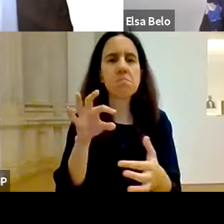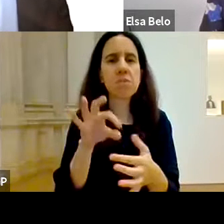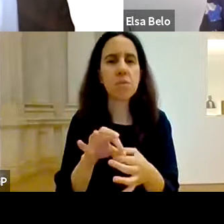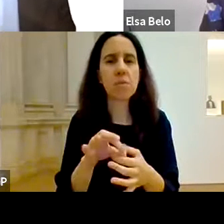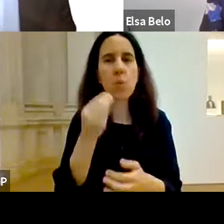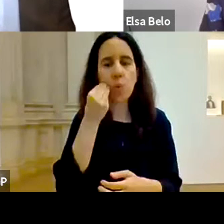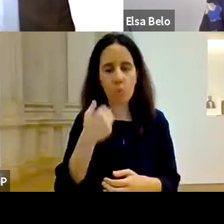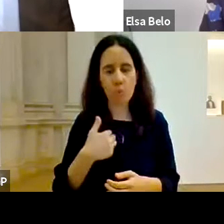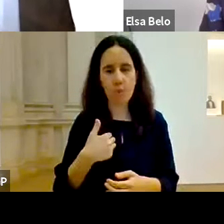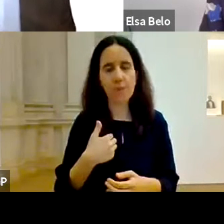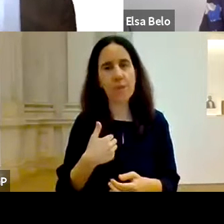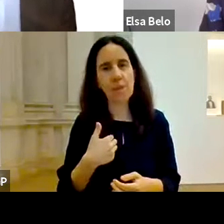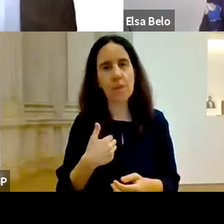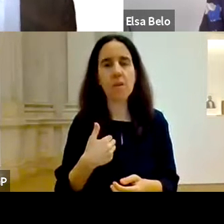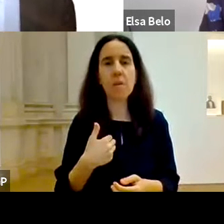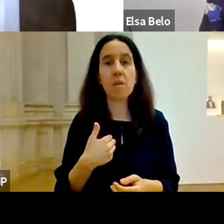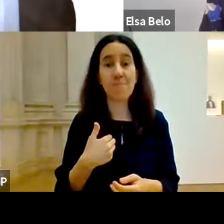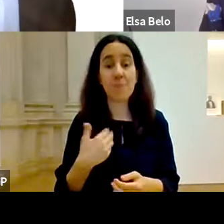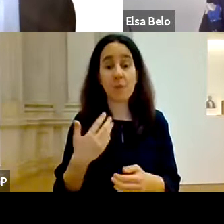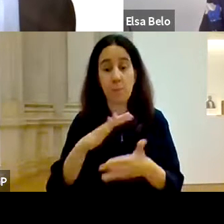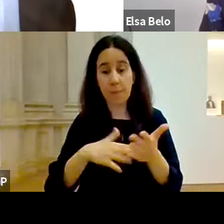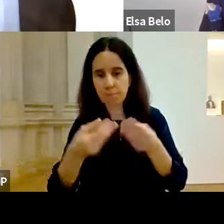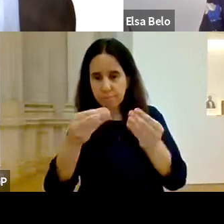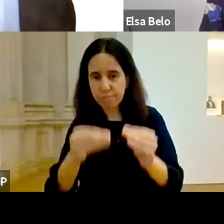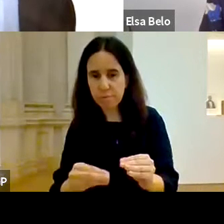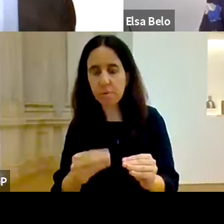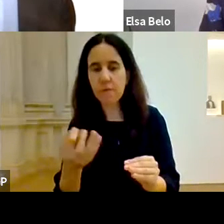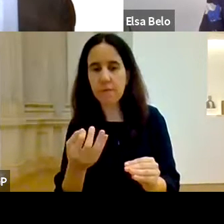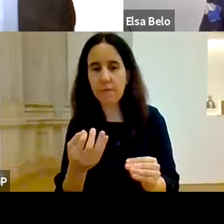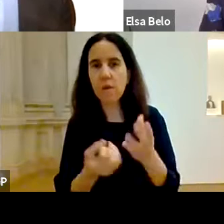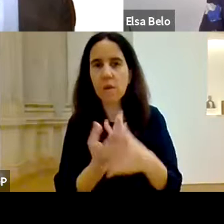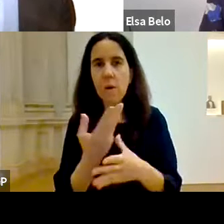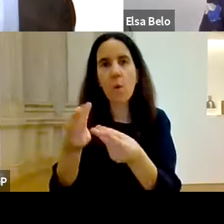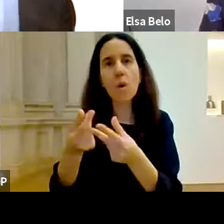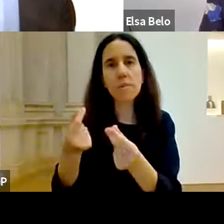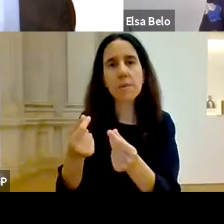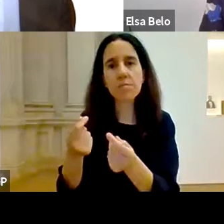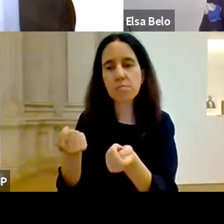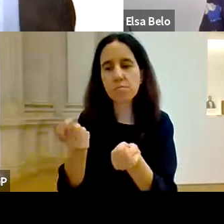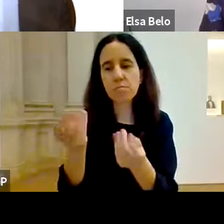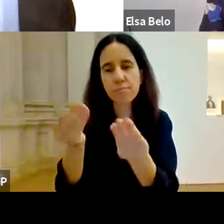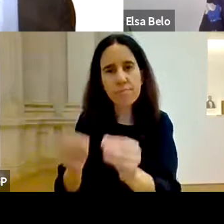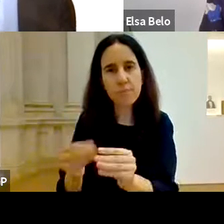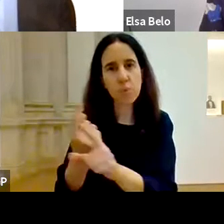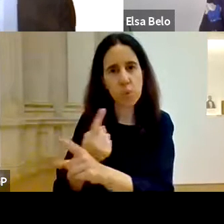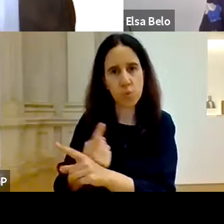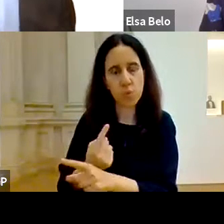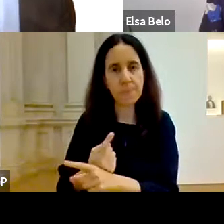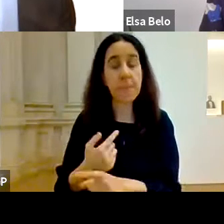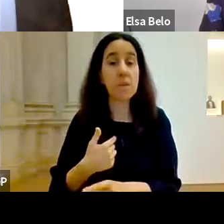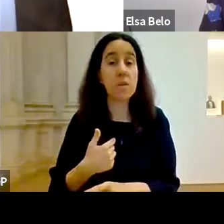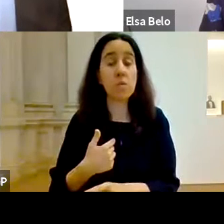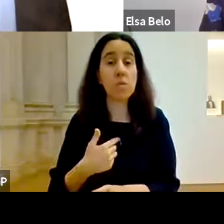forma como são construídos os planeamentos e a forma como os orçamentos são construídos e tudo isso, eu